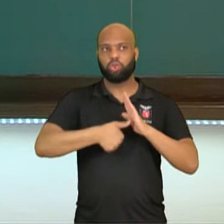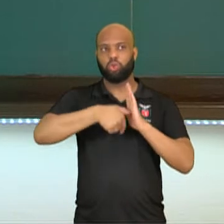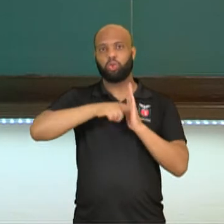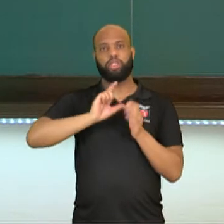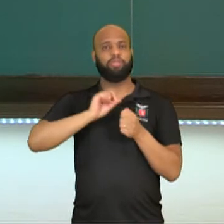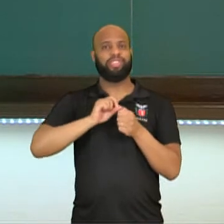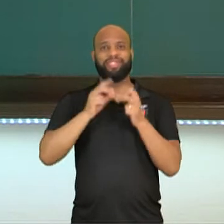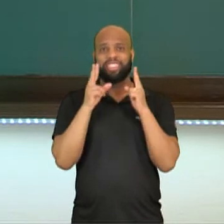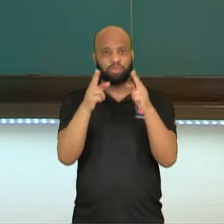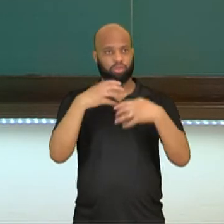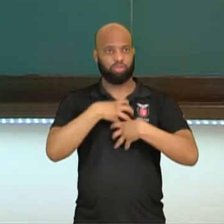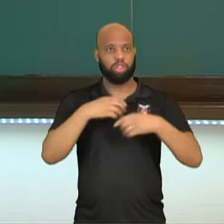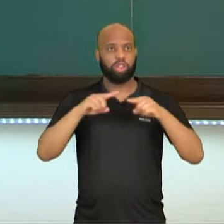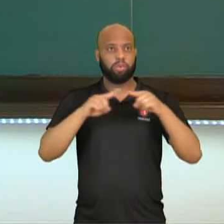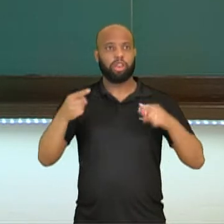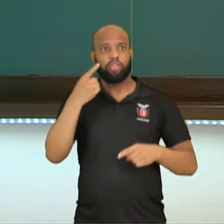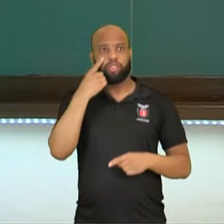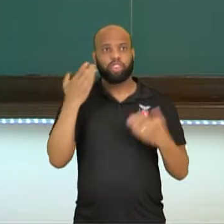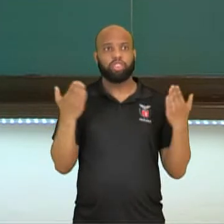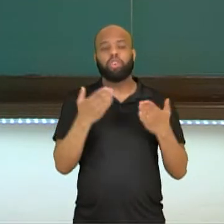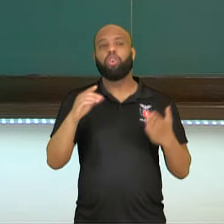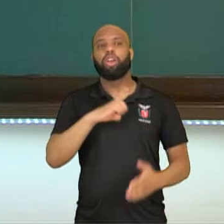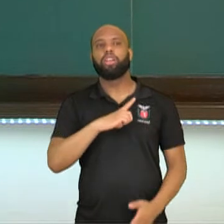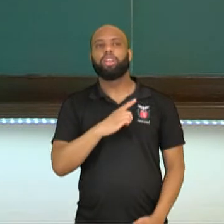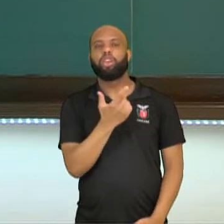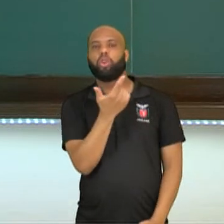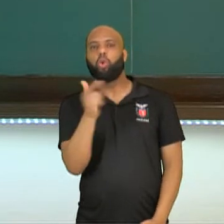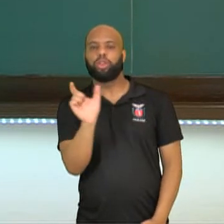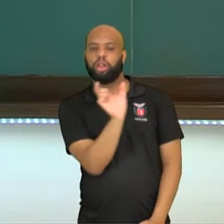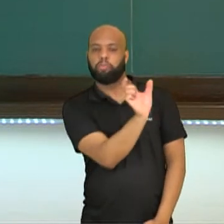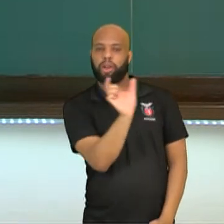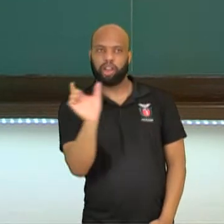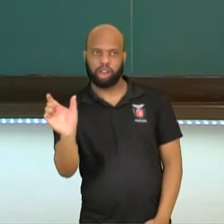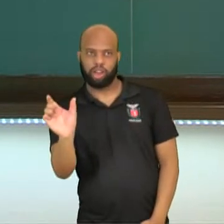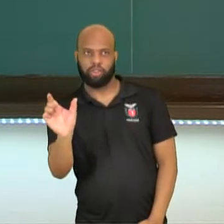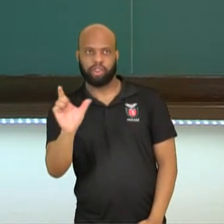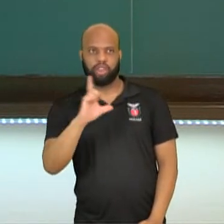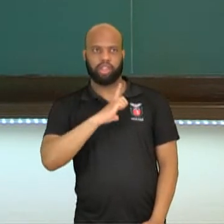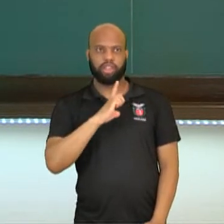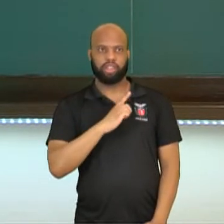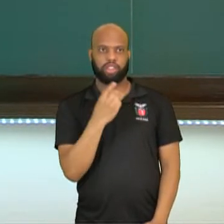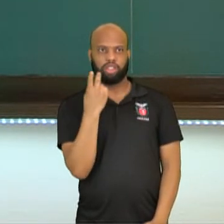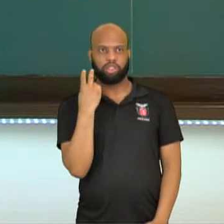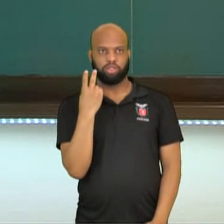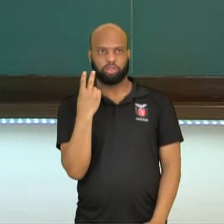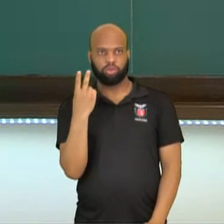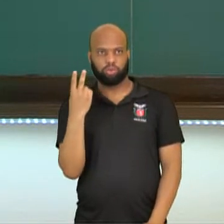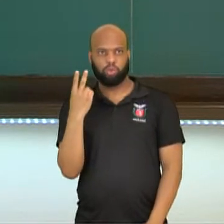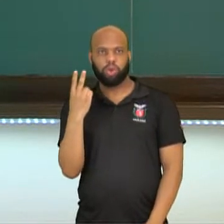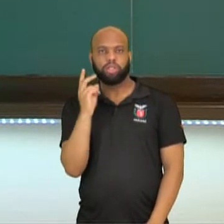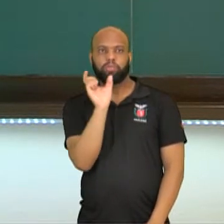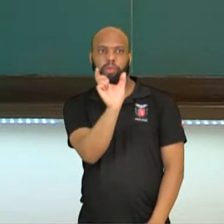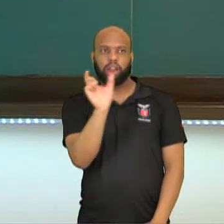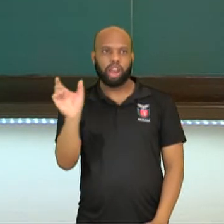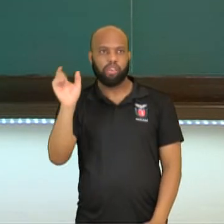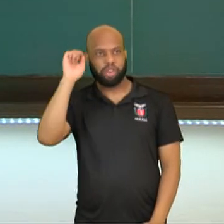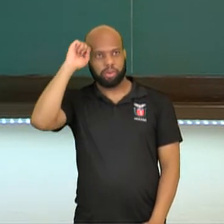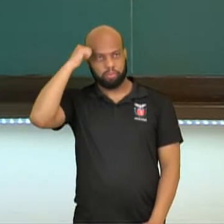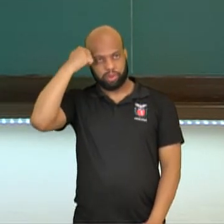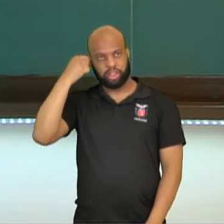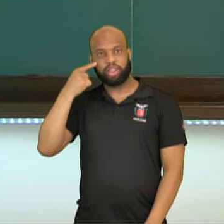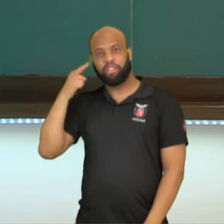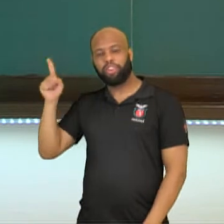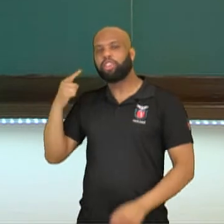atividade anterior, porém observando aqui duas palavras. Aterrissarre, que está lá na primeira linha, e